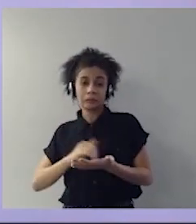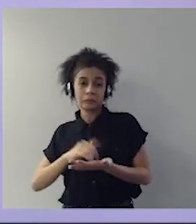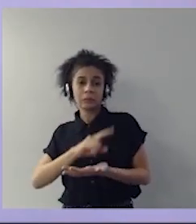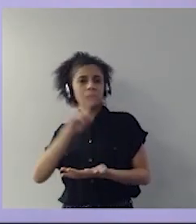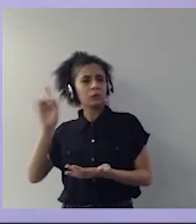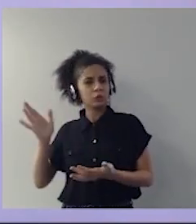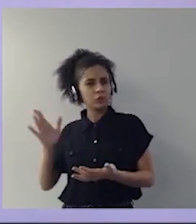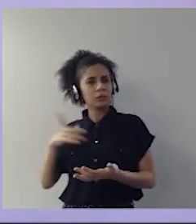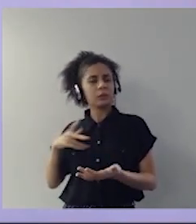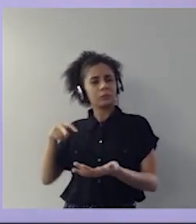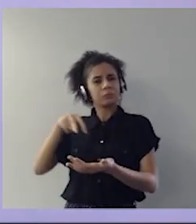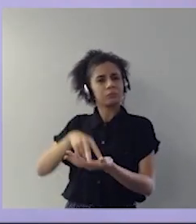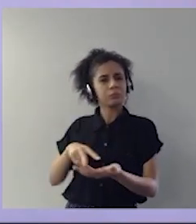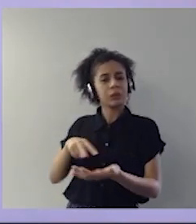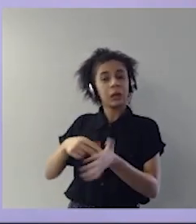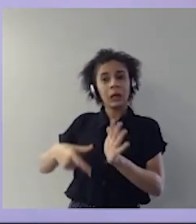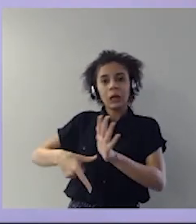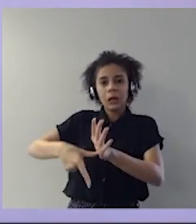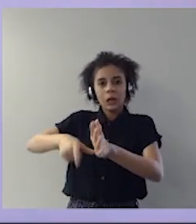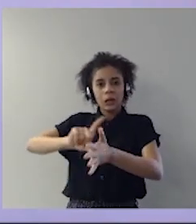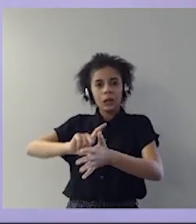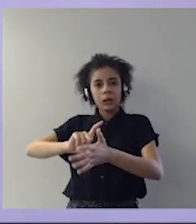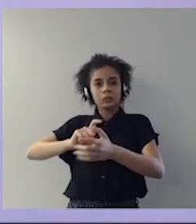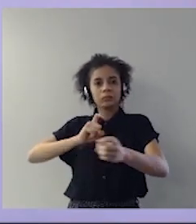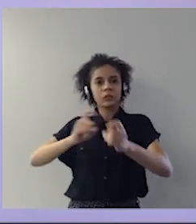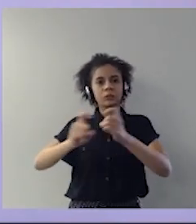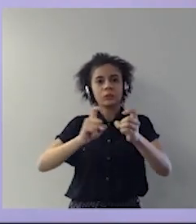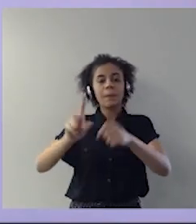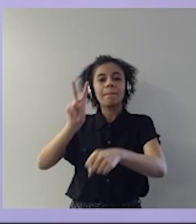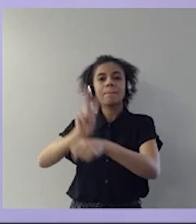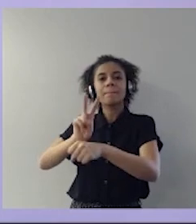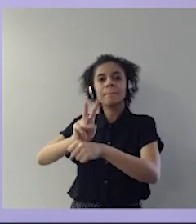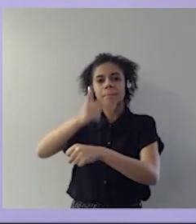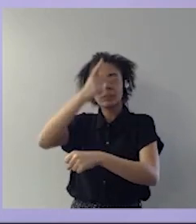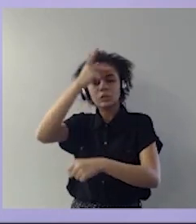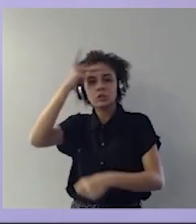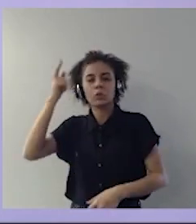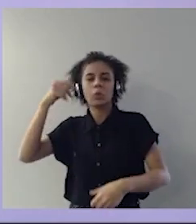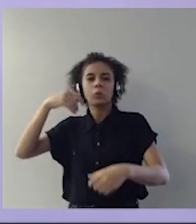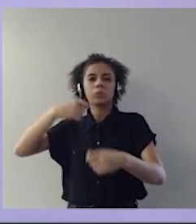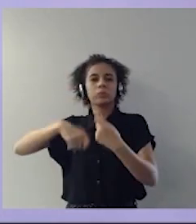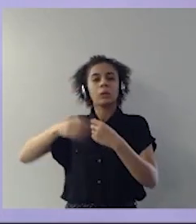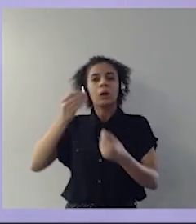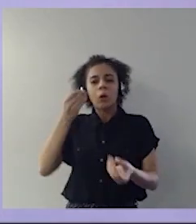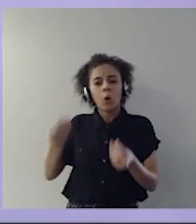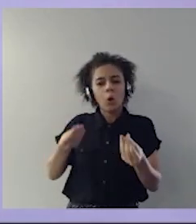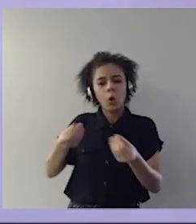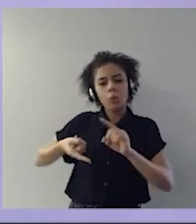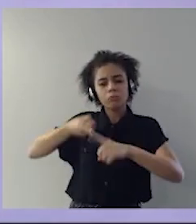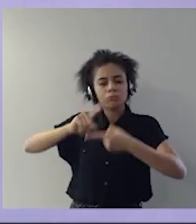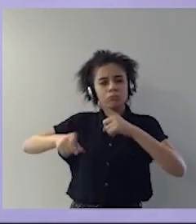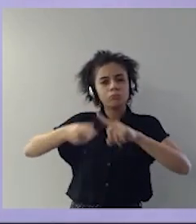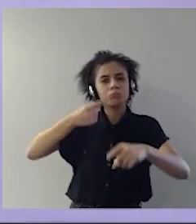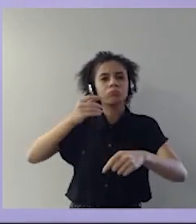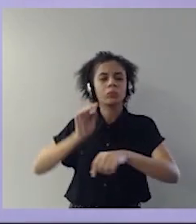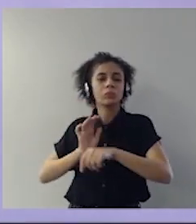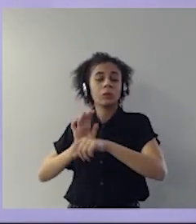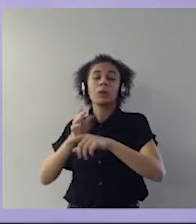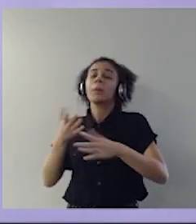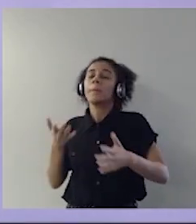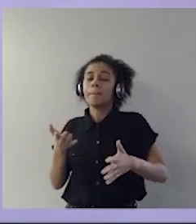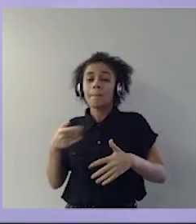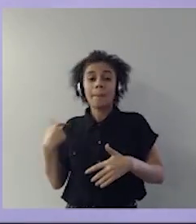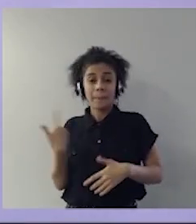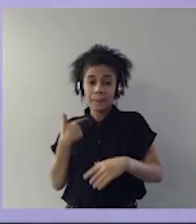atos administrativos antecipatórios, protegendo o consumidor sem oprimir, estimulando acordos. Nós estamos vivendo um